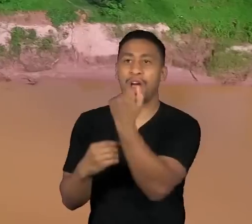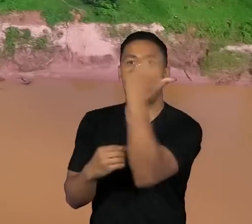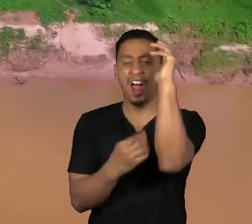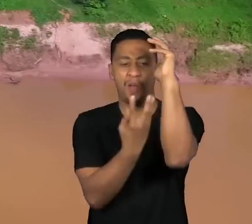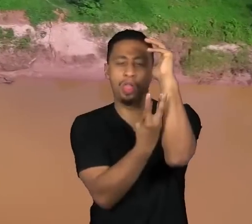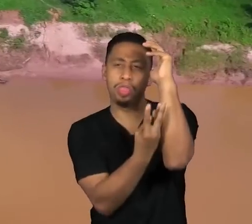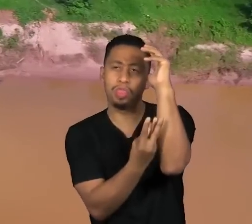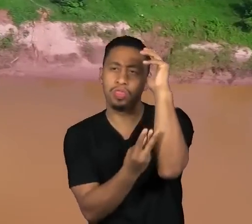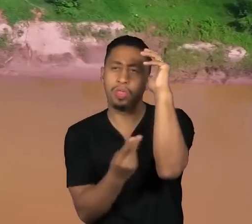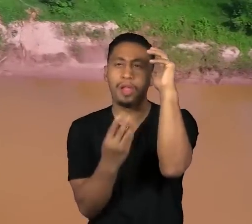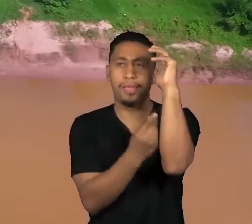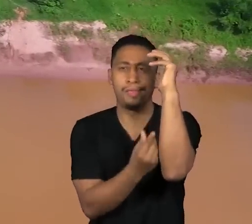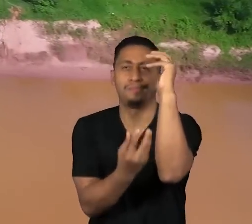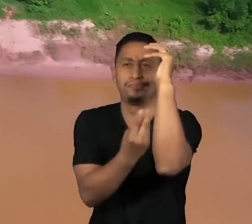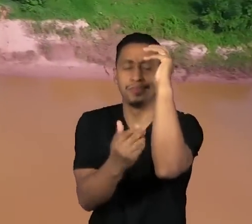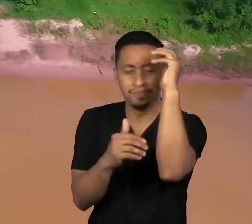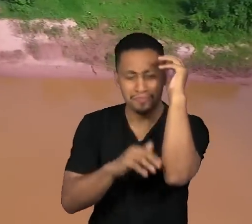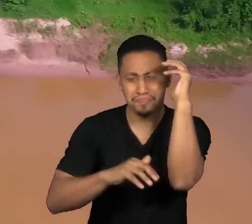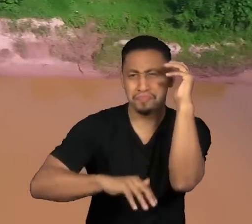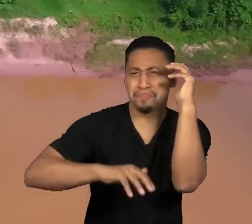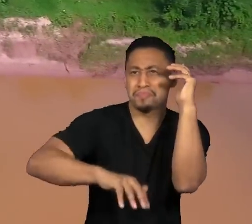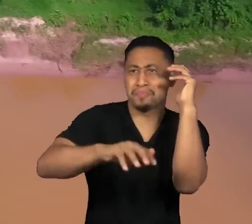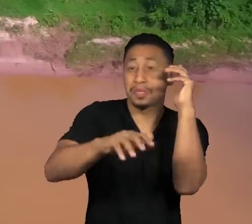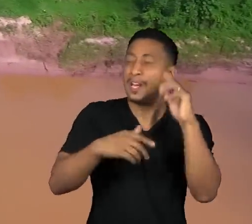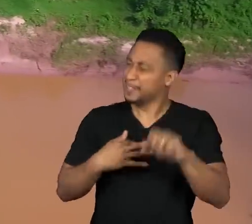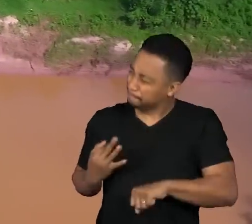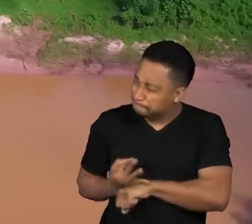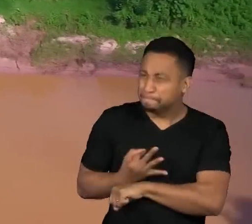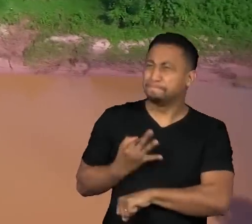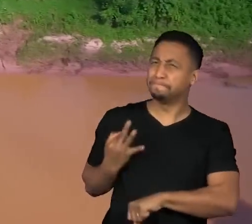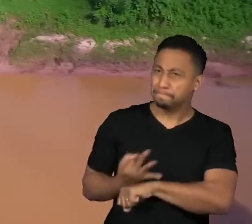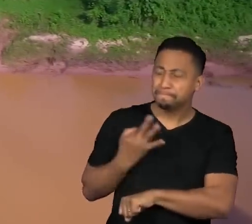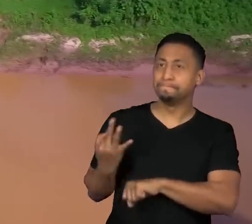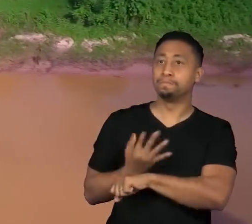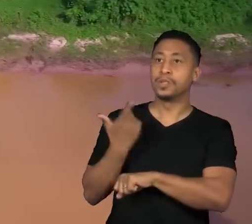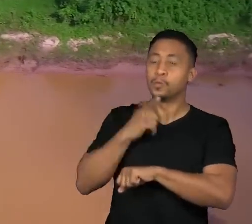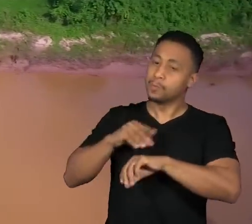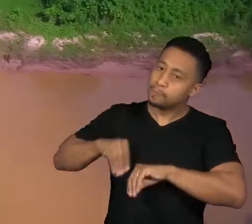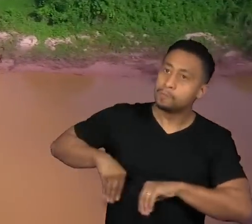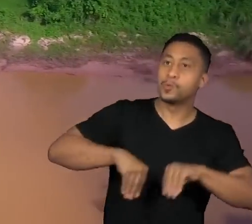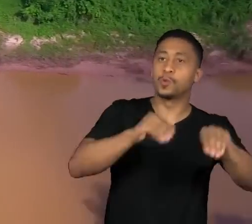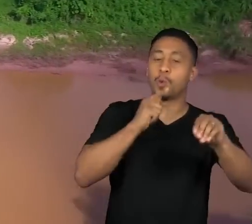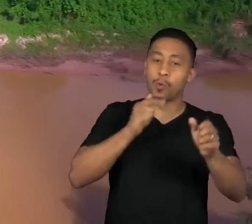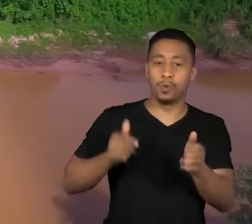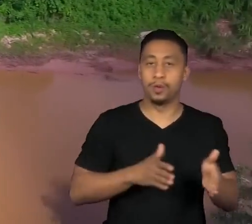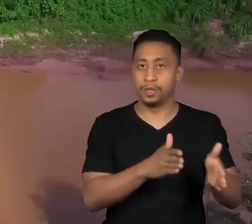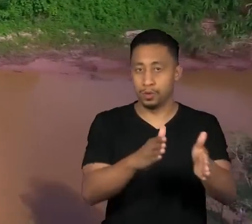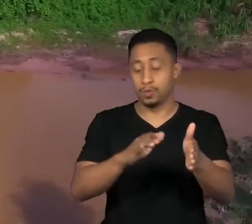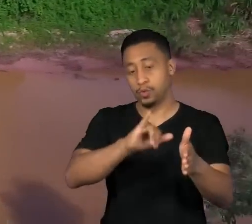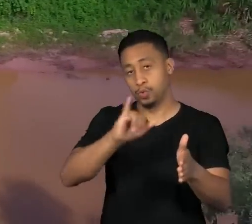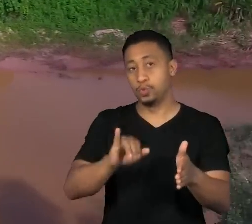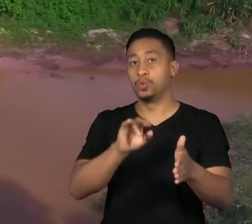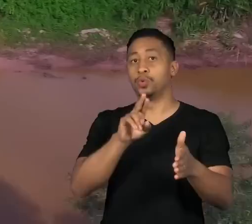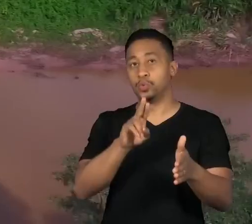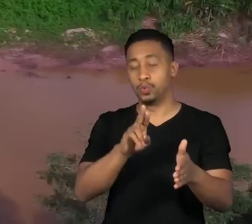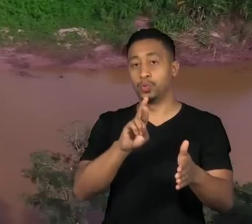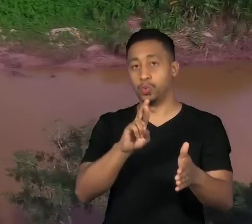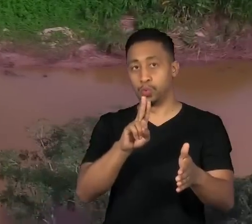profunda, chegaram à região do Alto Juruá na primeira metade do século passado. A demarcação só veio